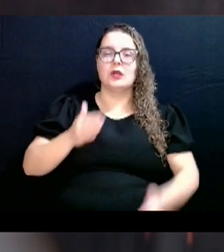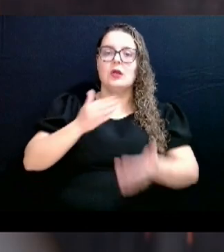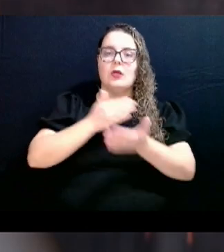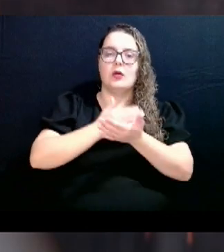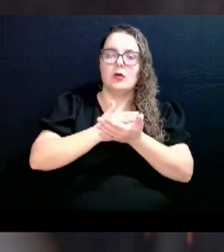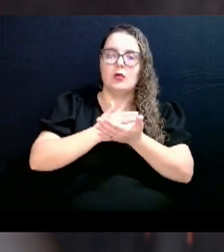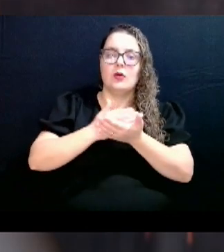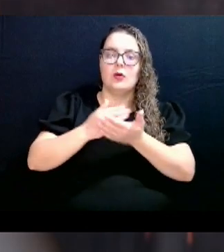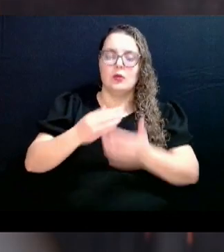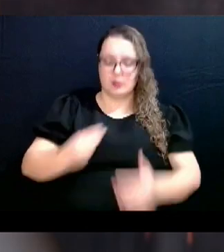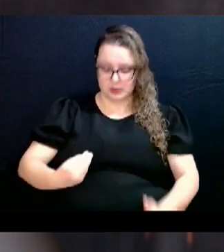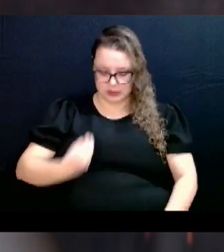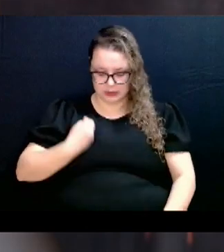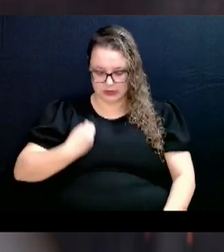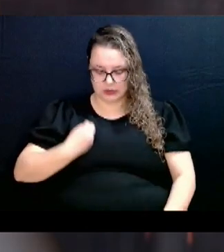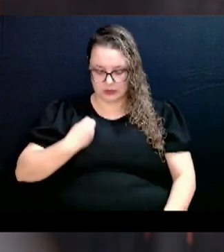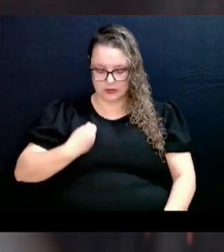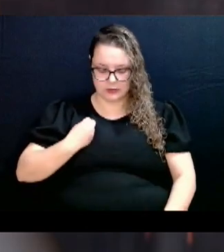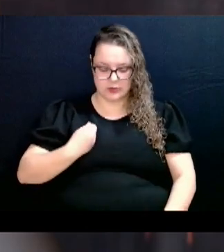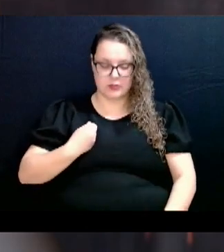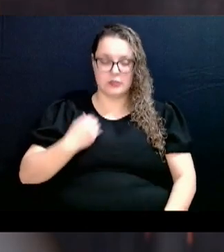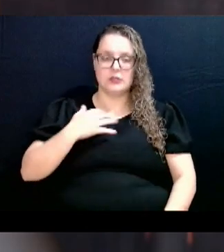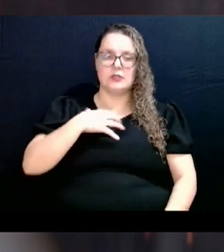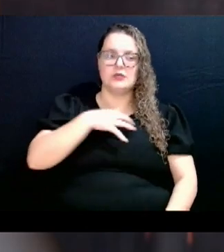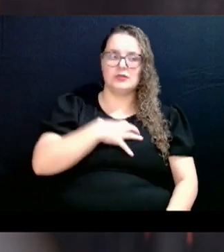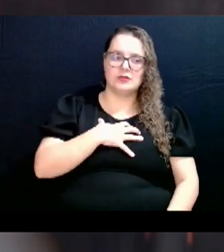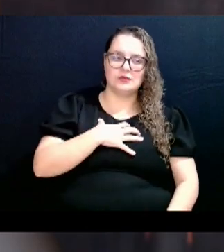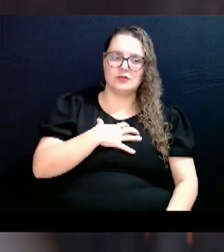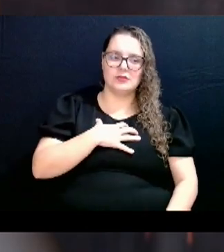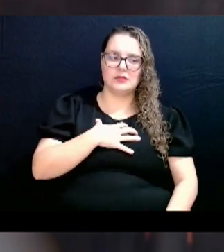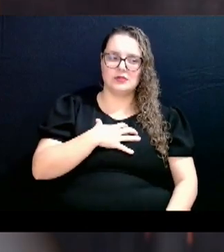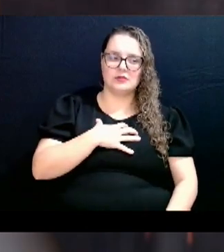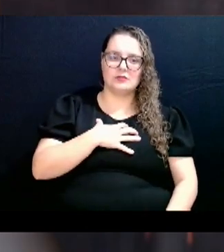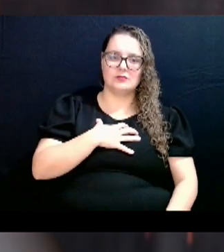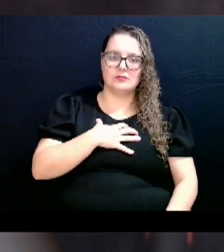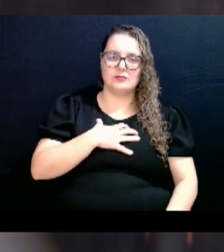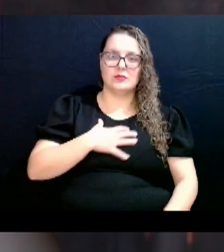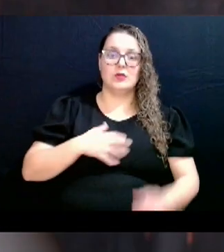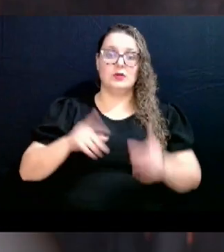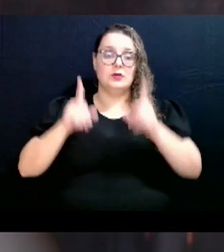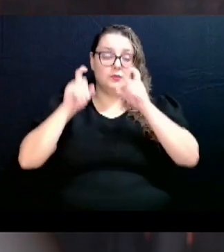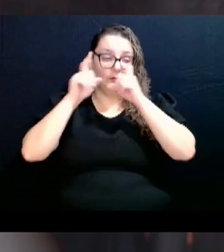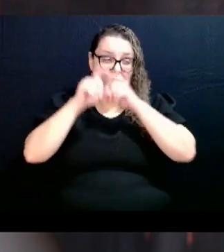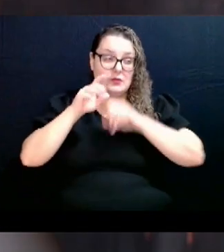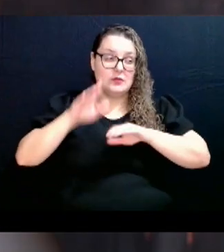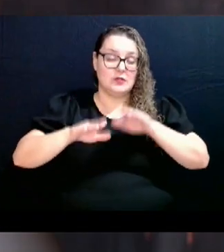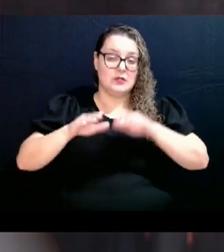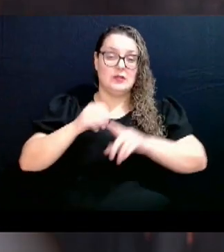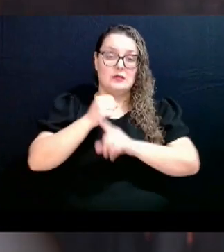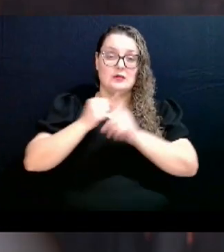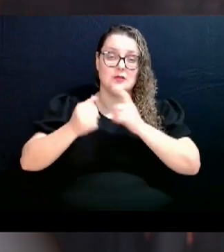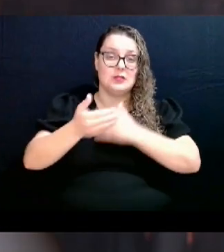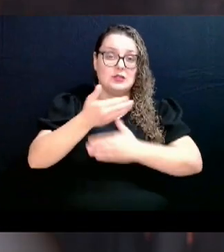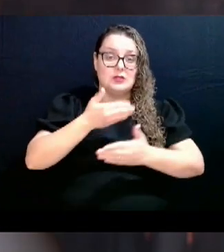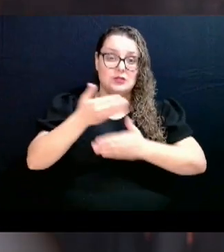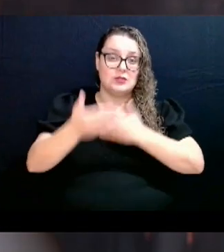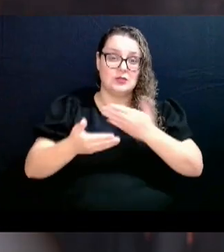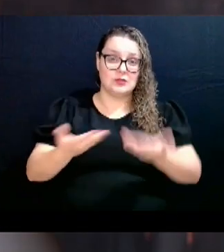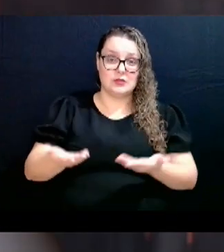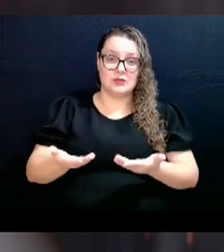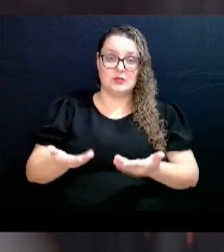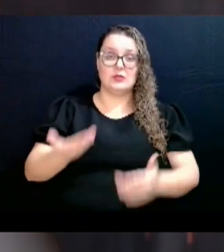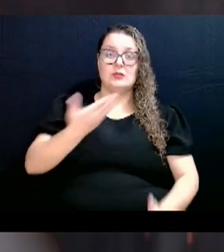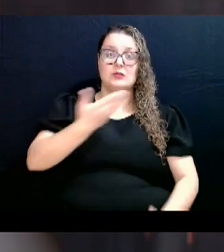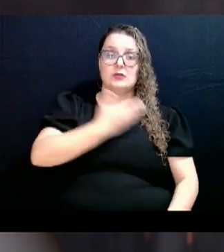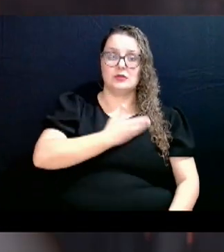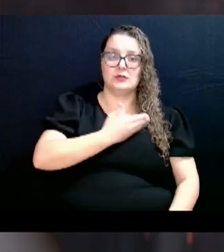vida de uma maneira com dificuldade, muitas das vezes, de socializar com os colegas, estará muito